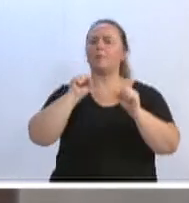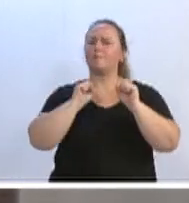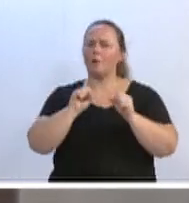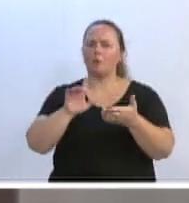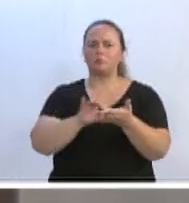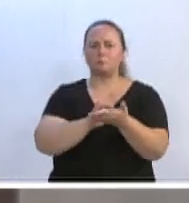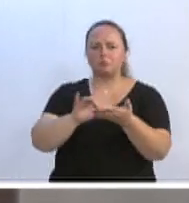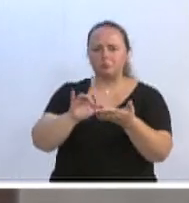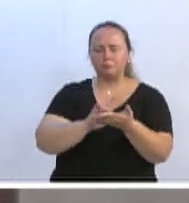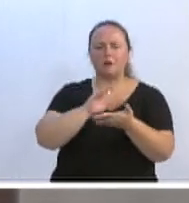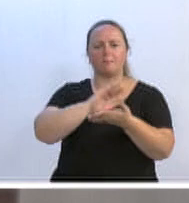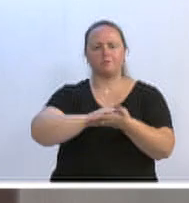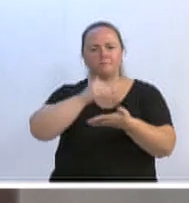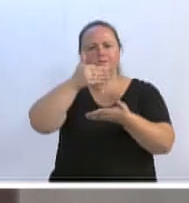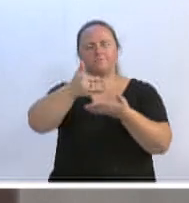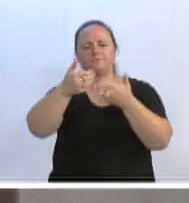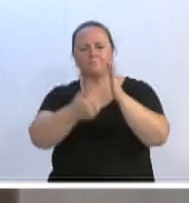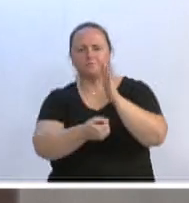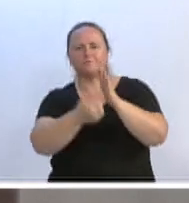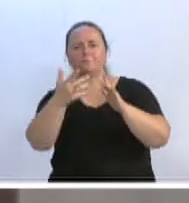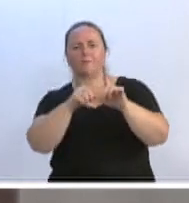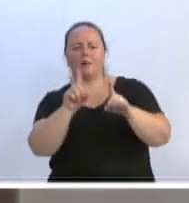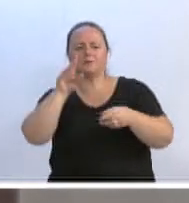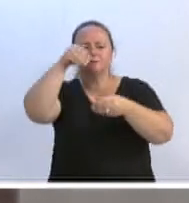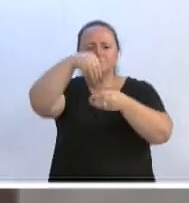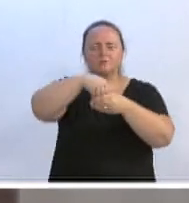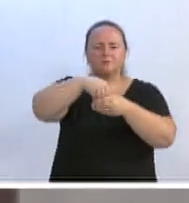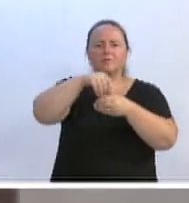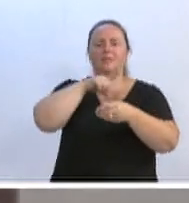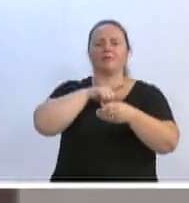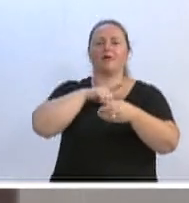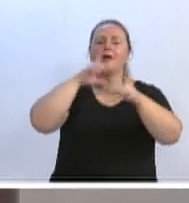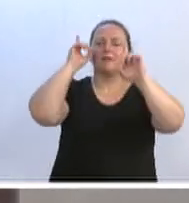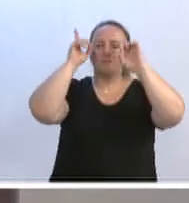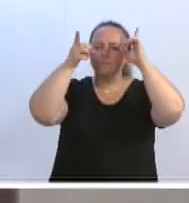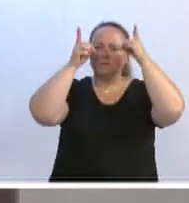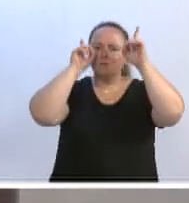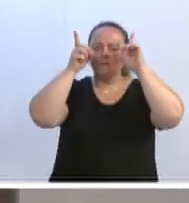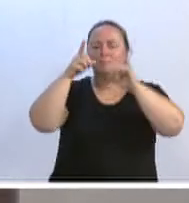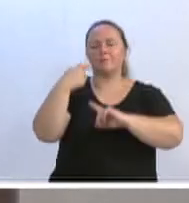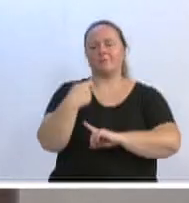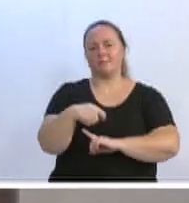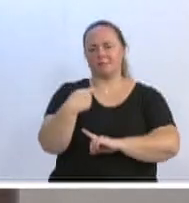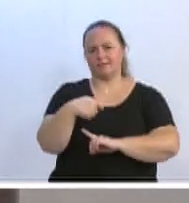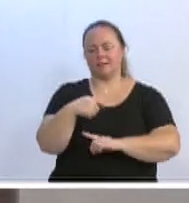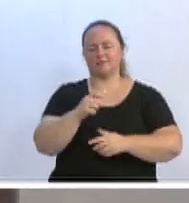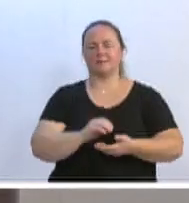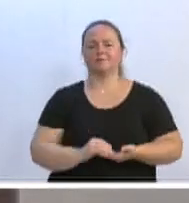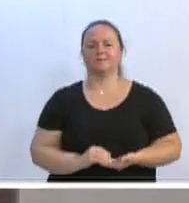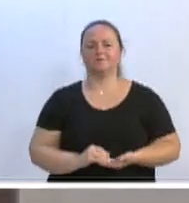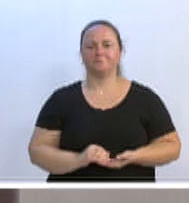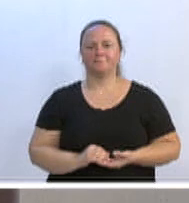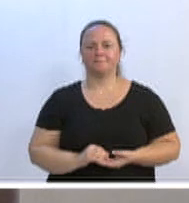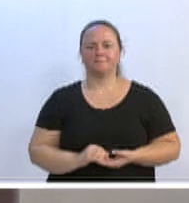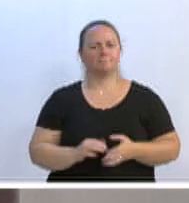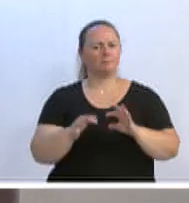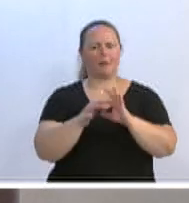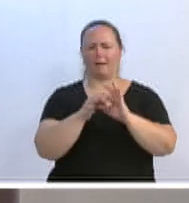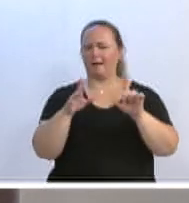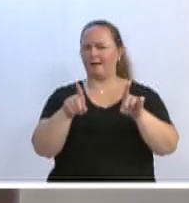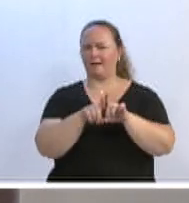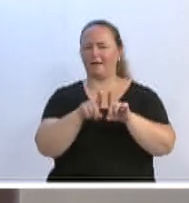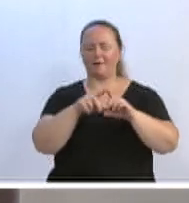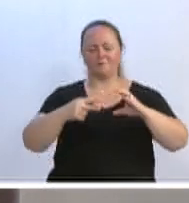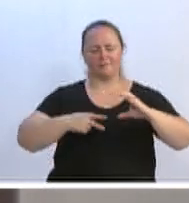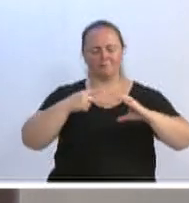notebooks e dispositivos móveis com sistemas Android e iOS. Também disponível no site da